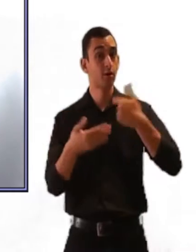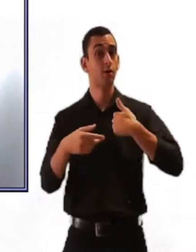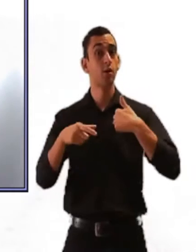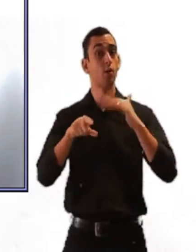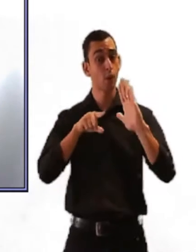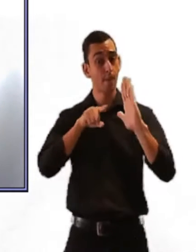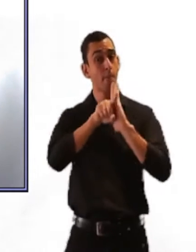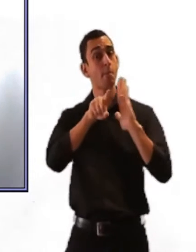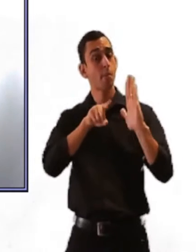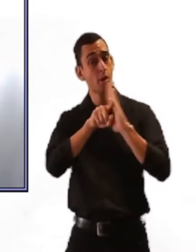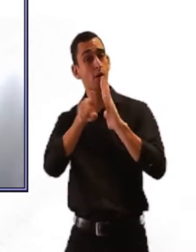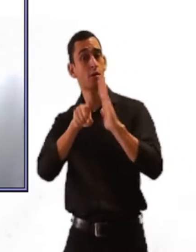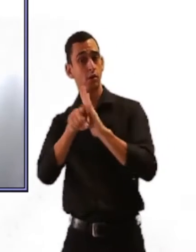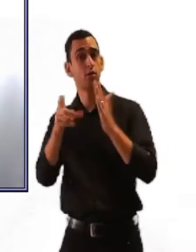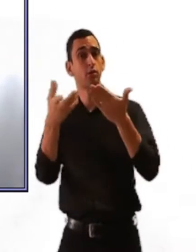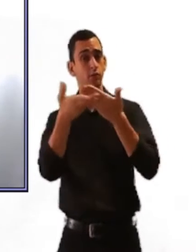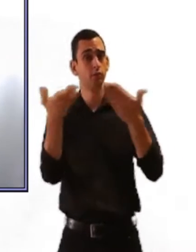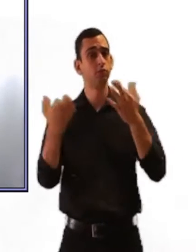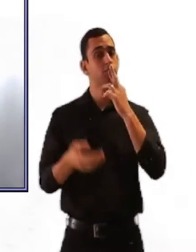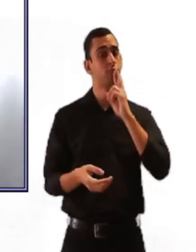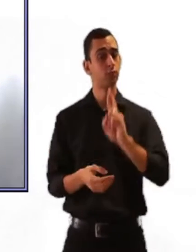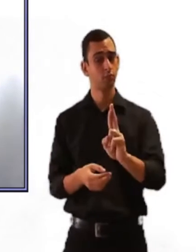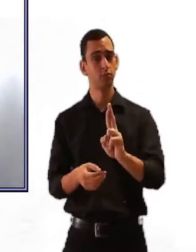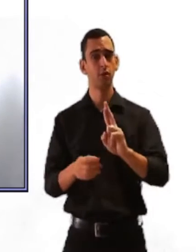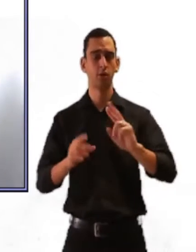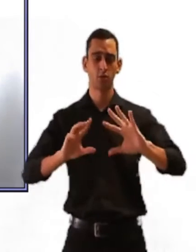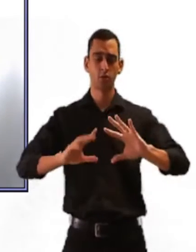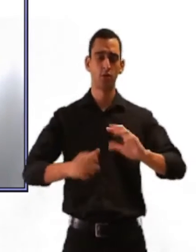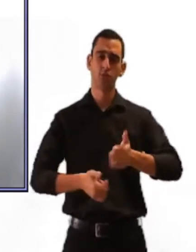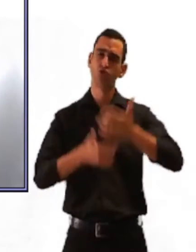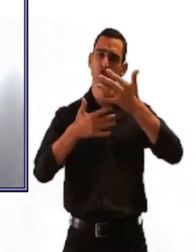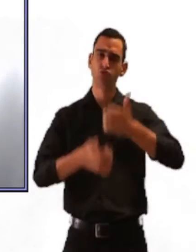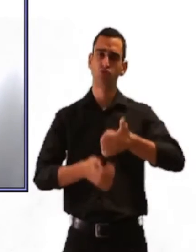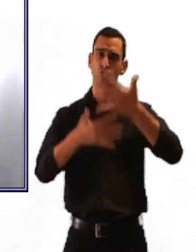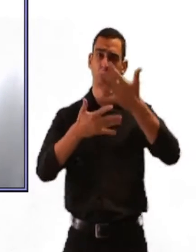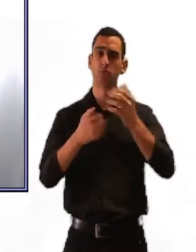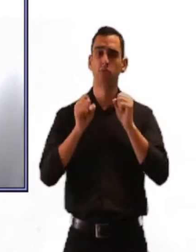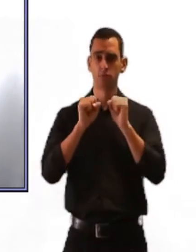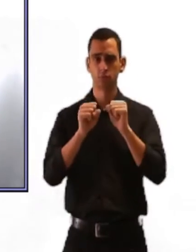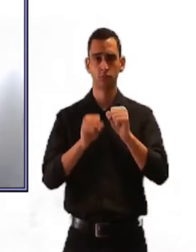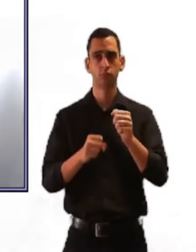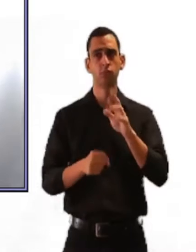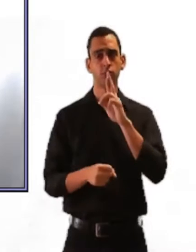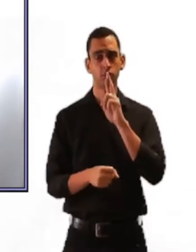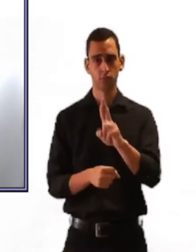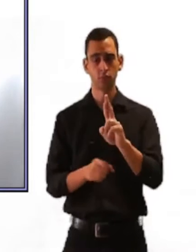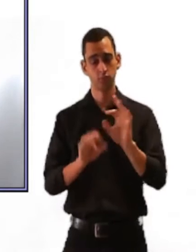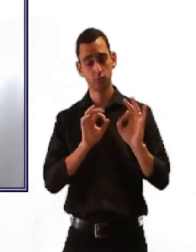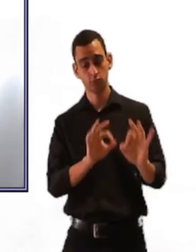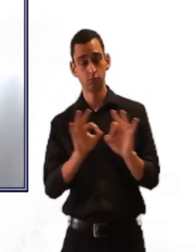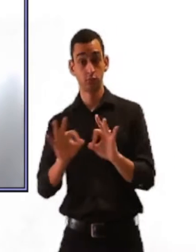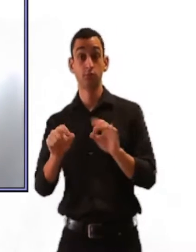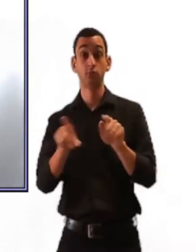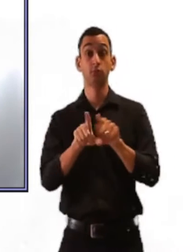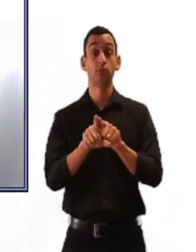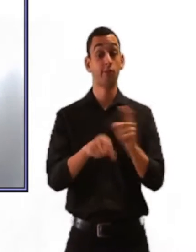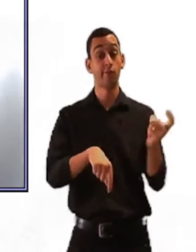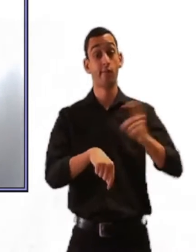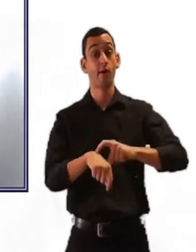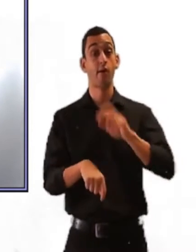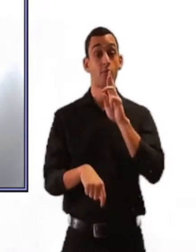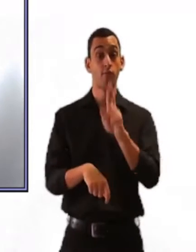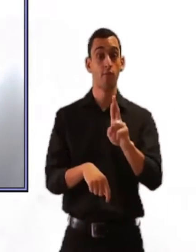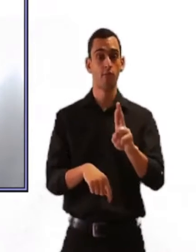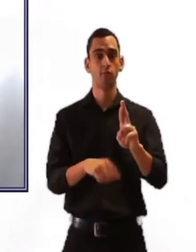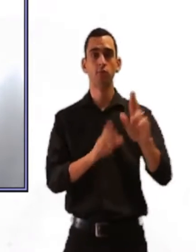vão responder no chat, quem quiser, né, obviamente. E nessas respostas o pessoal vai me passando